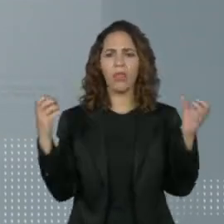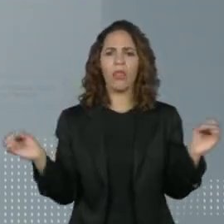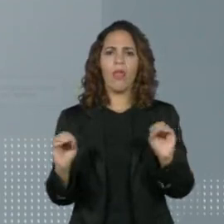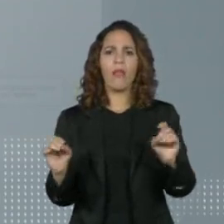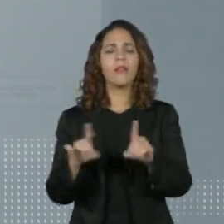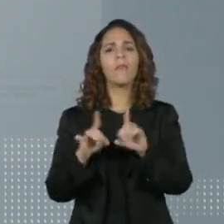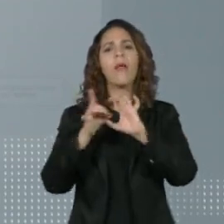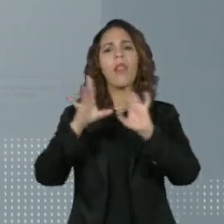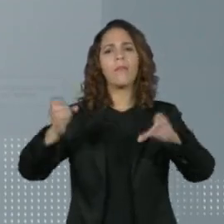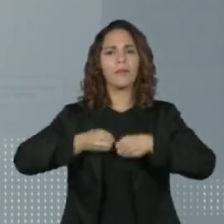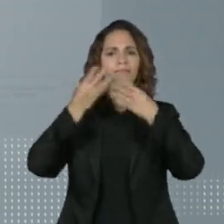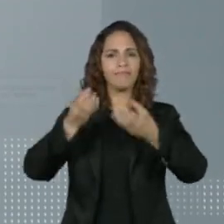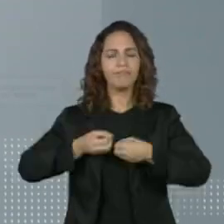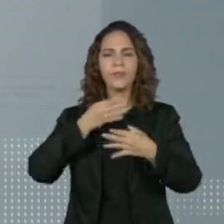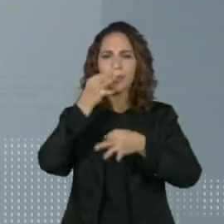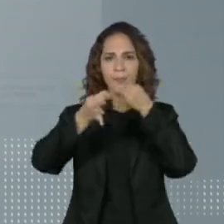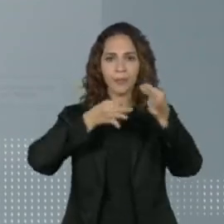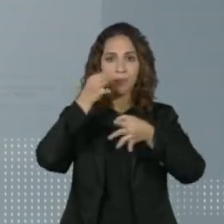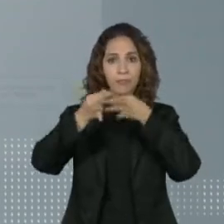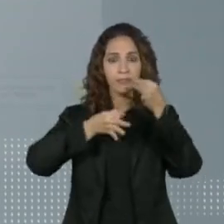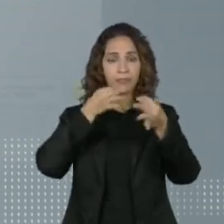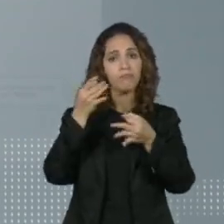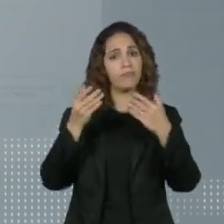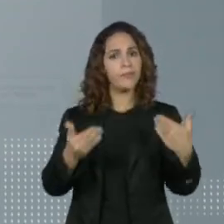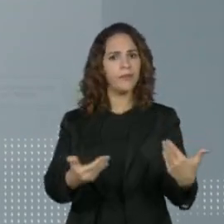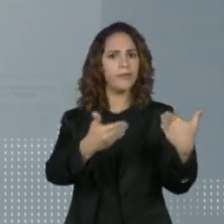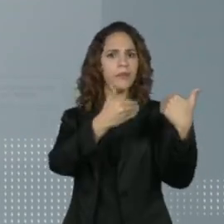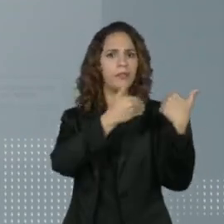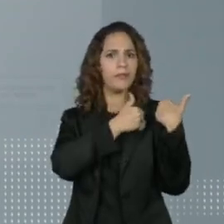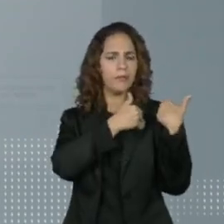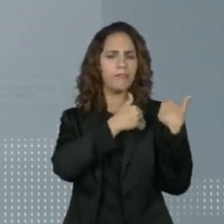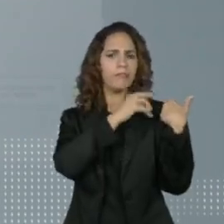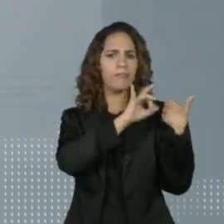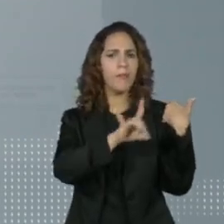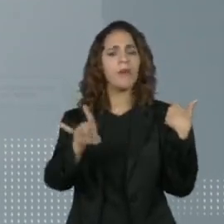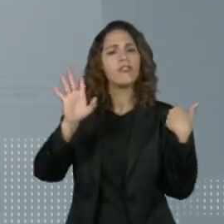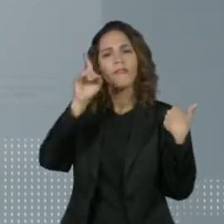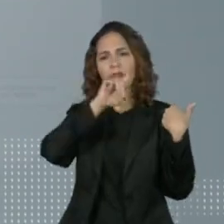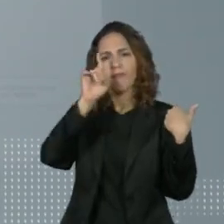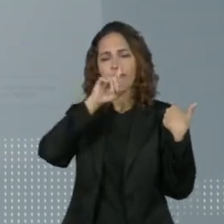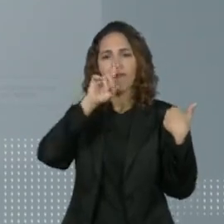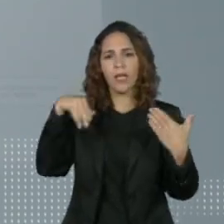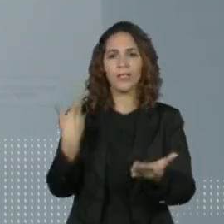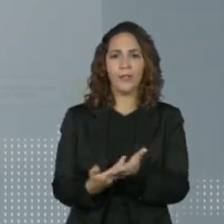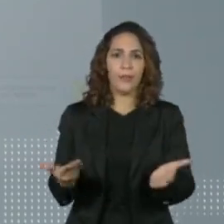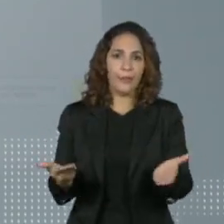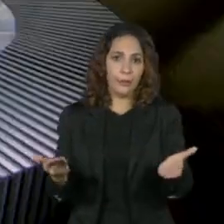EA liberdade de expressão e opinião uma responsabilidade para a qual ele já falham com muita frequência